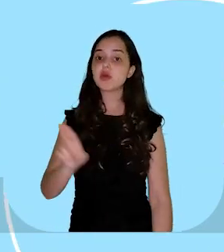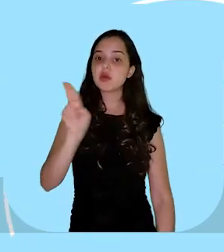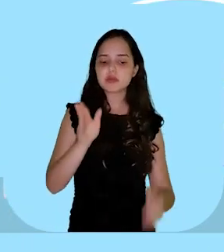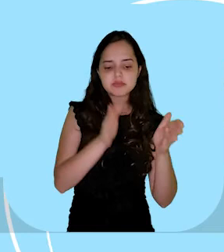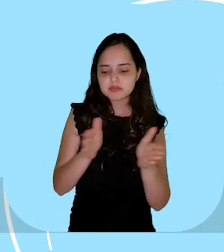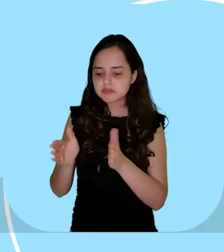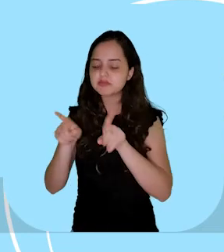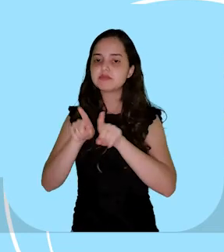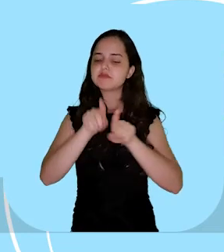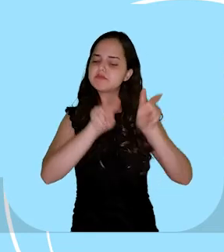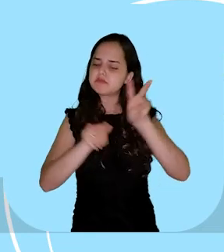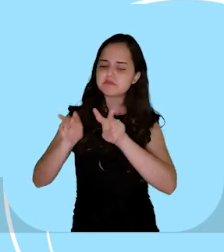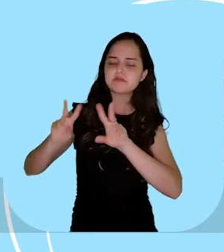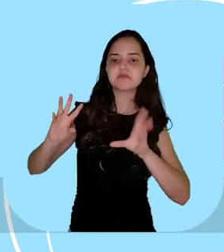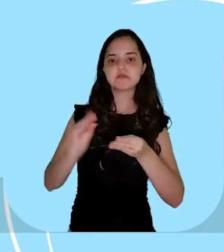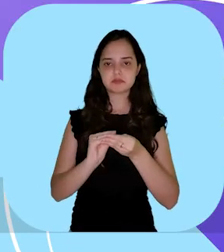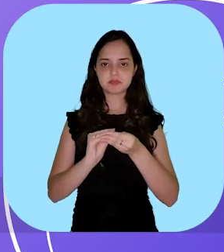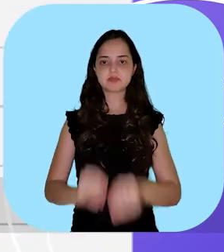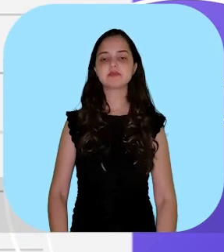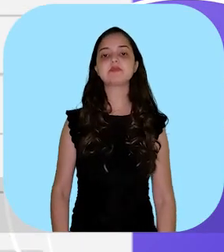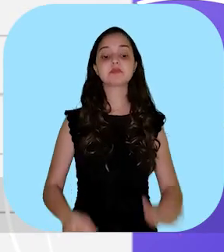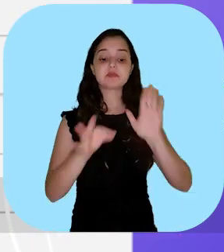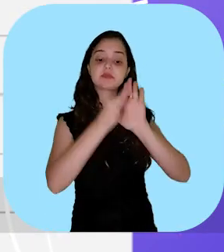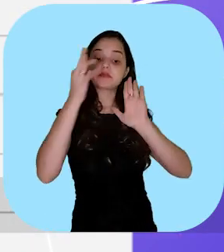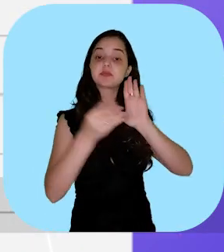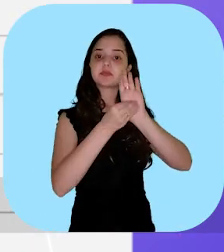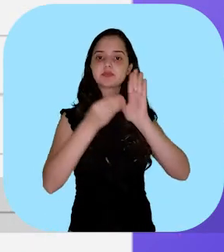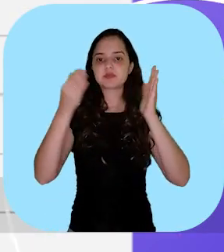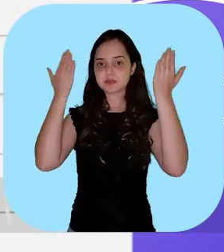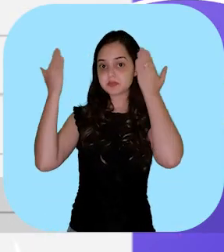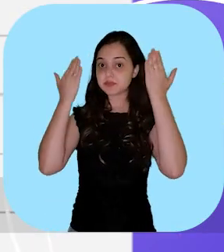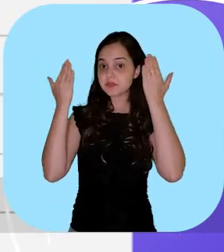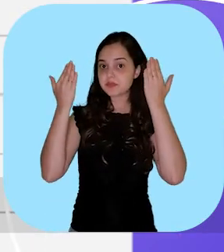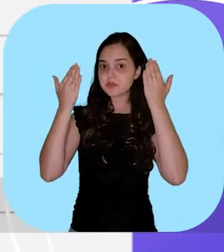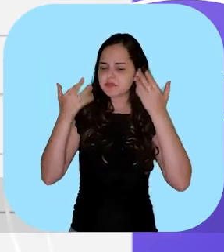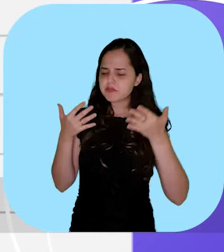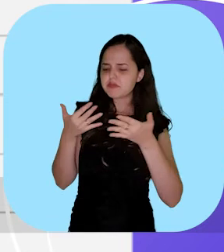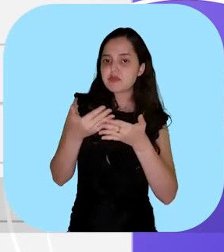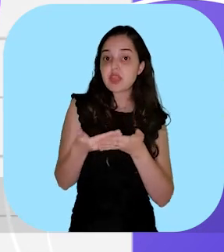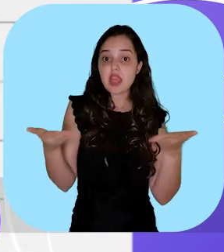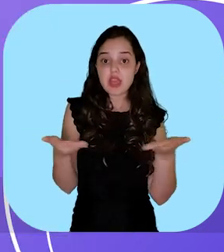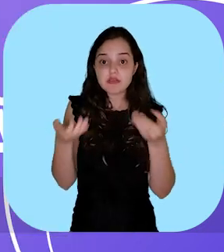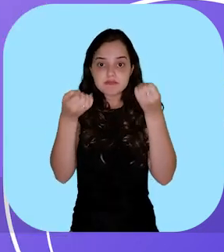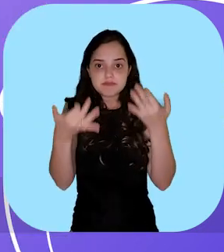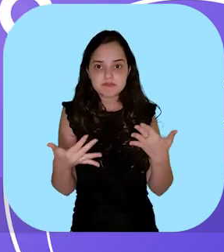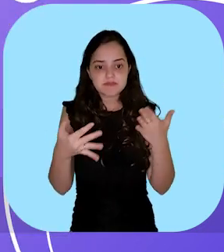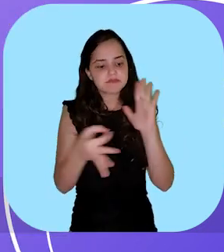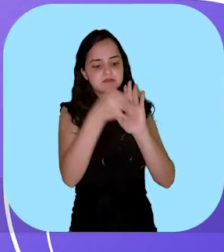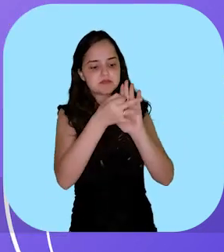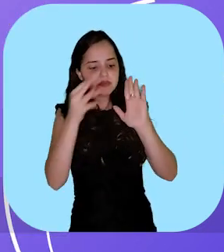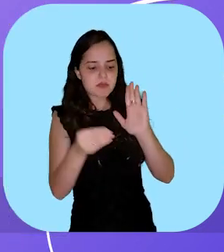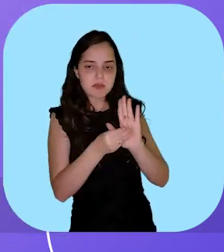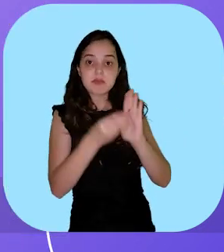as análises e as conclusões. Parecer psicológico. Por fim, o parecer psicológico é um